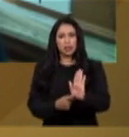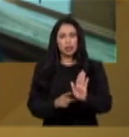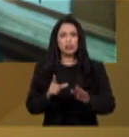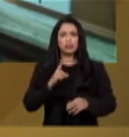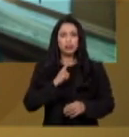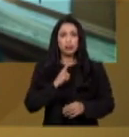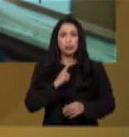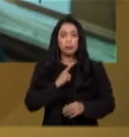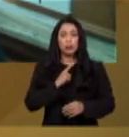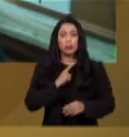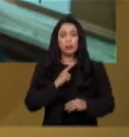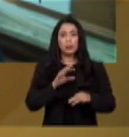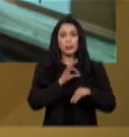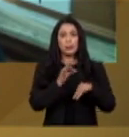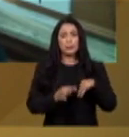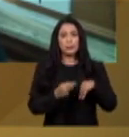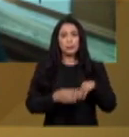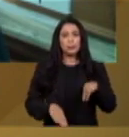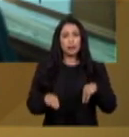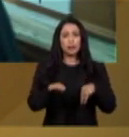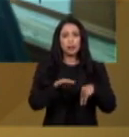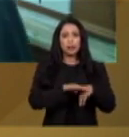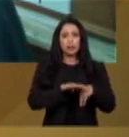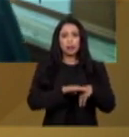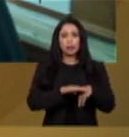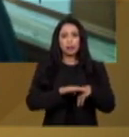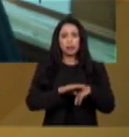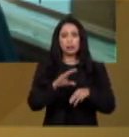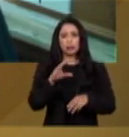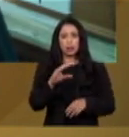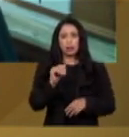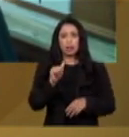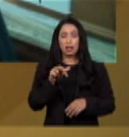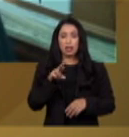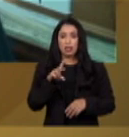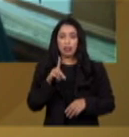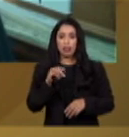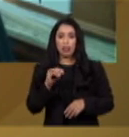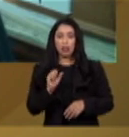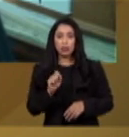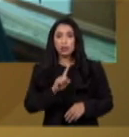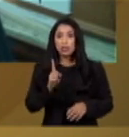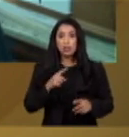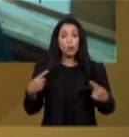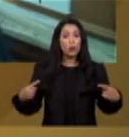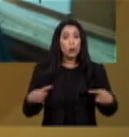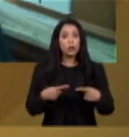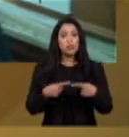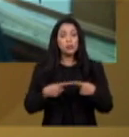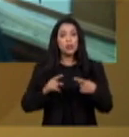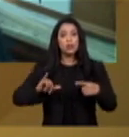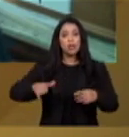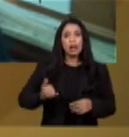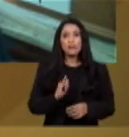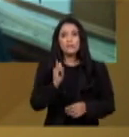Aires Brito, não corresponde à inflação do período, e